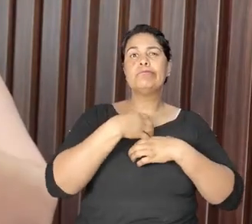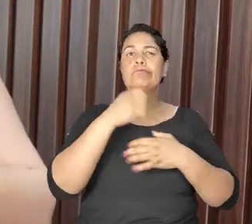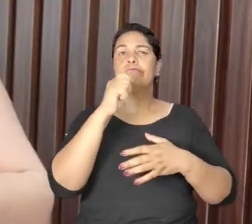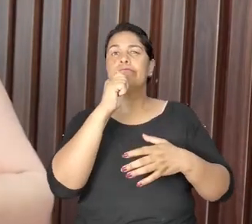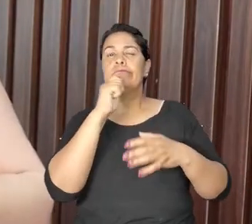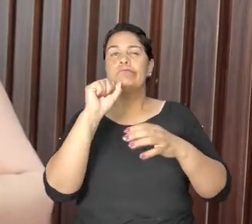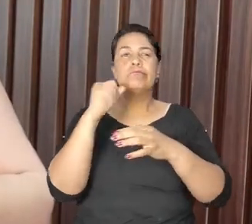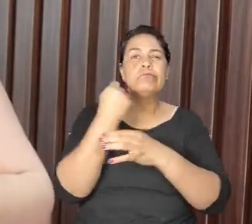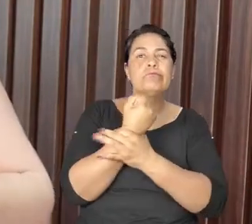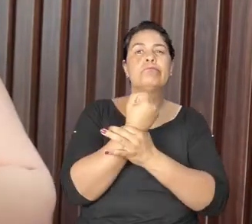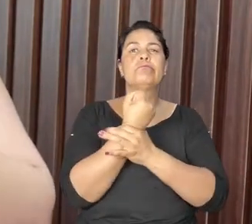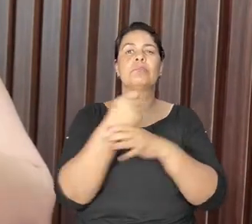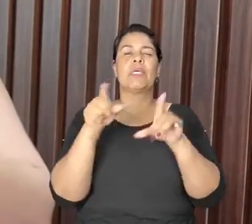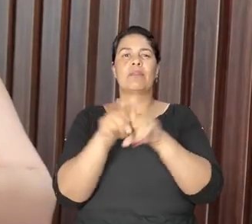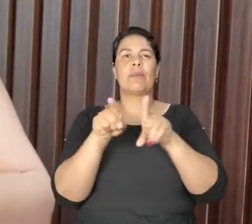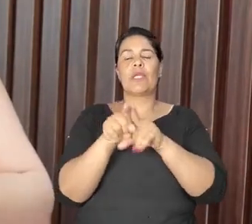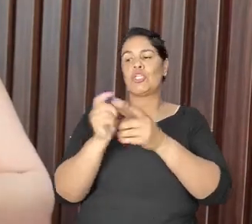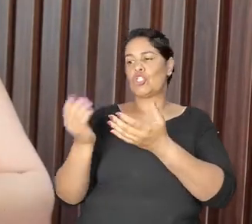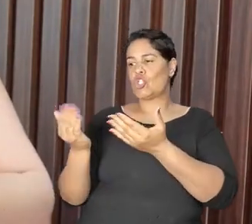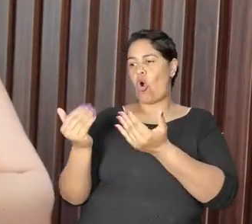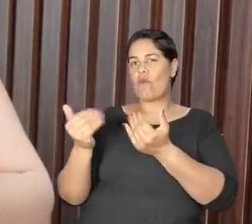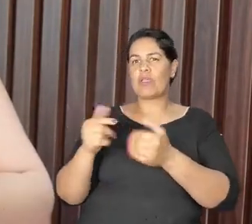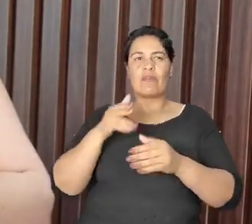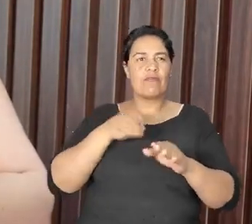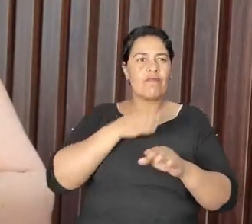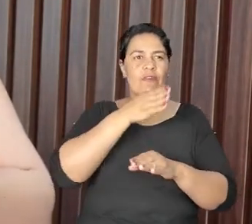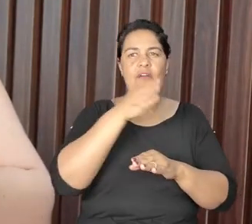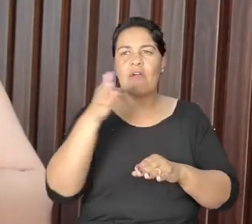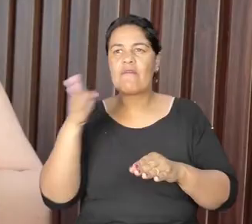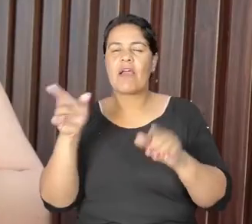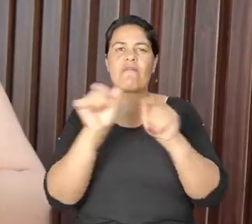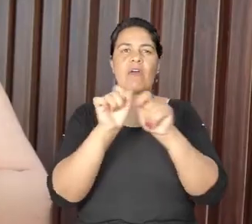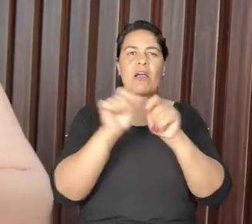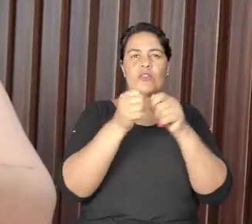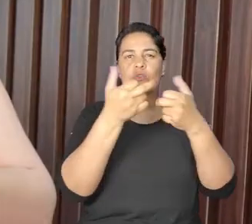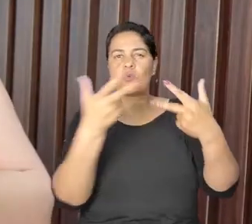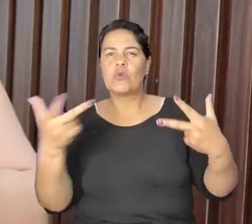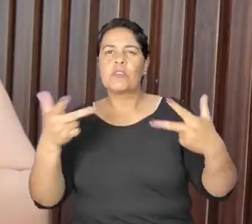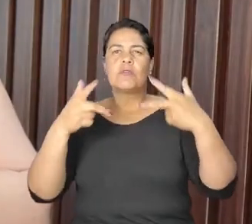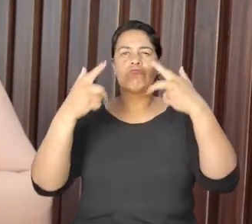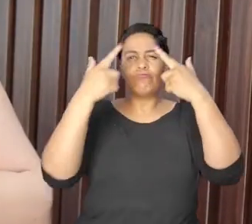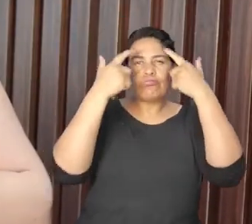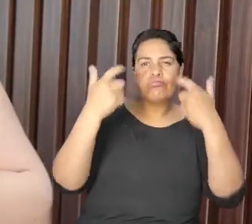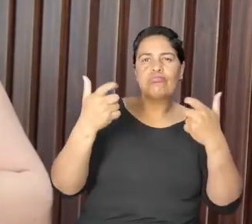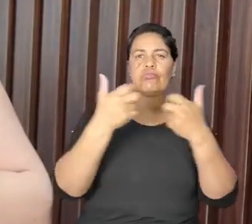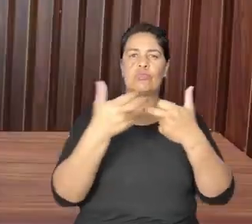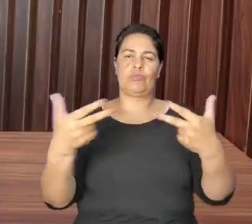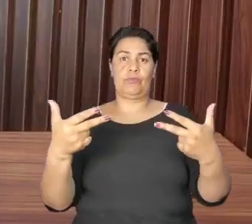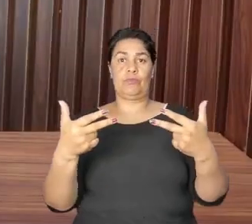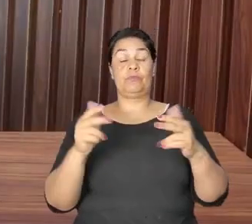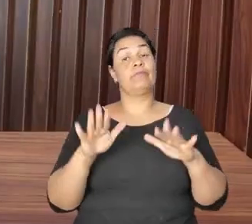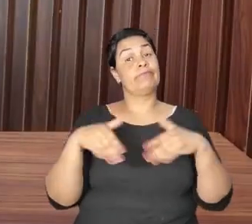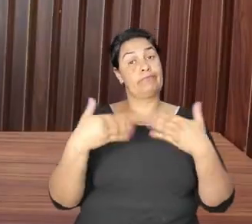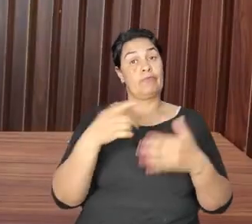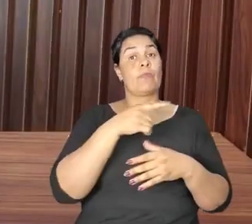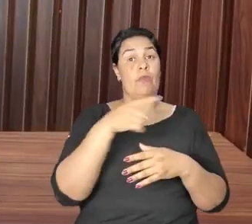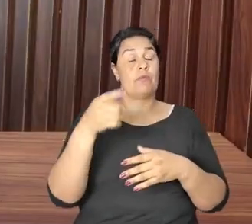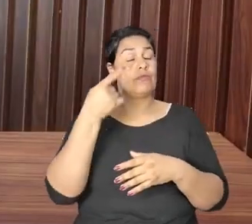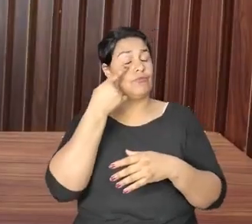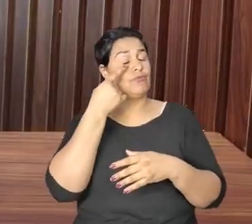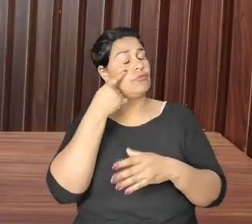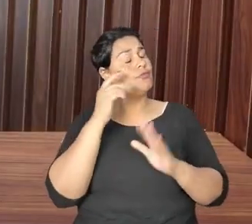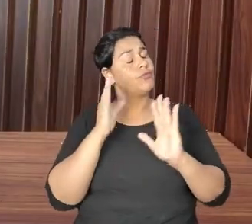a sensação de insegurança e a ação de adolescentes e jovens na relação com atos infracionais. E vocês já devem